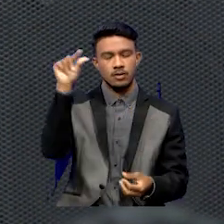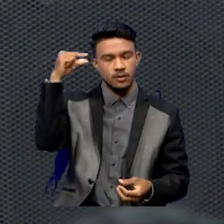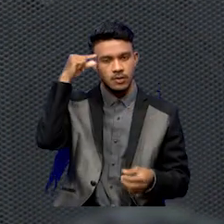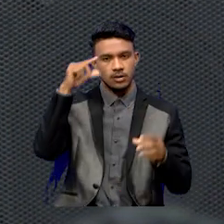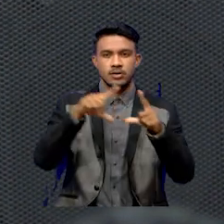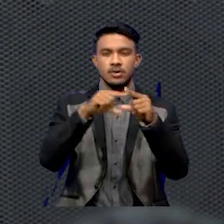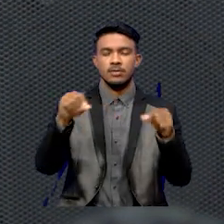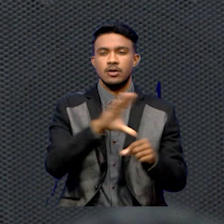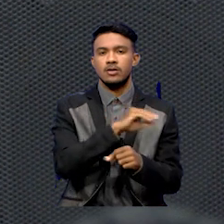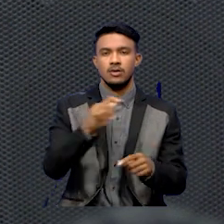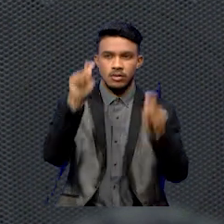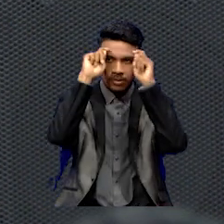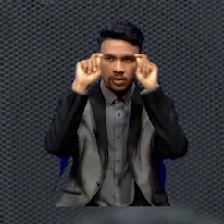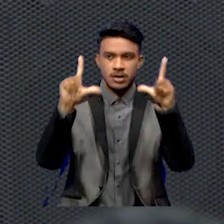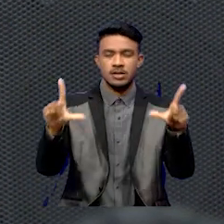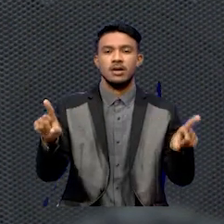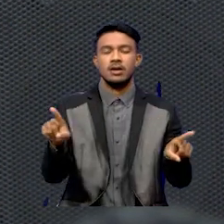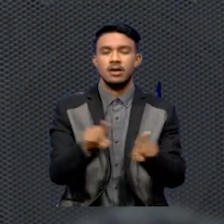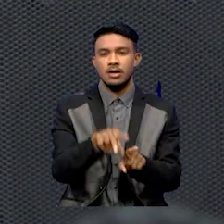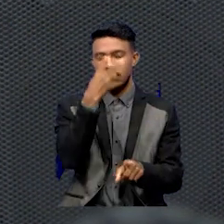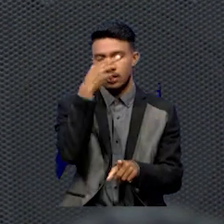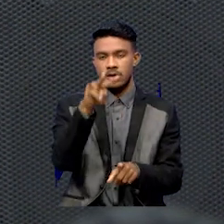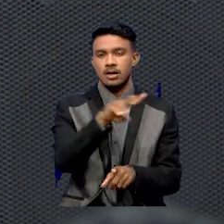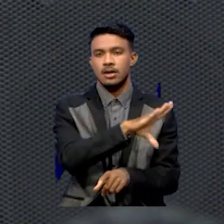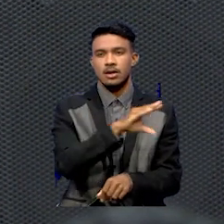Timor-Leste. Ale, caso,